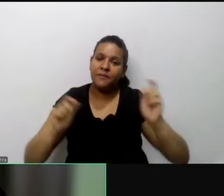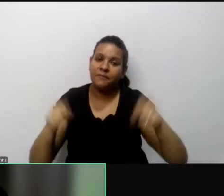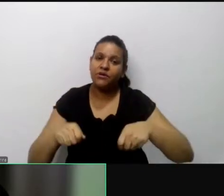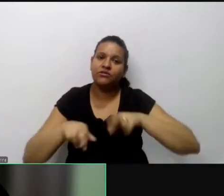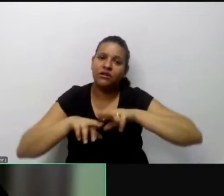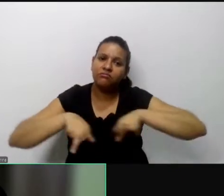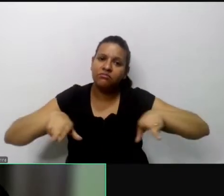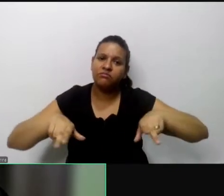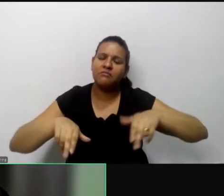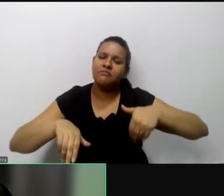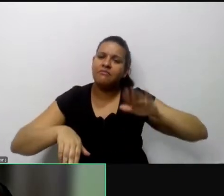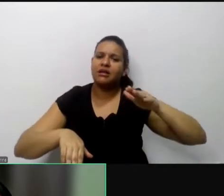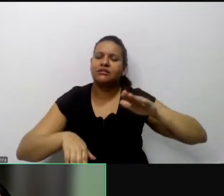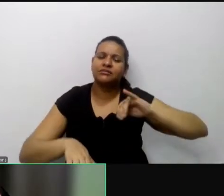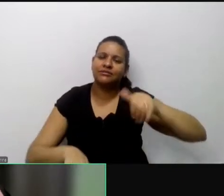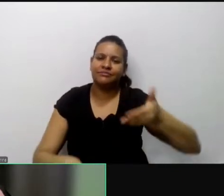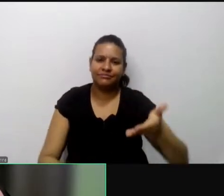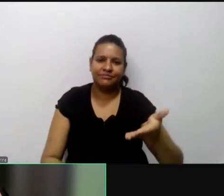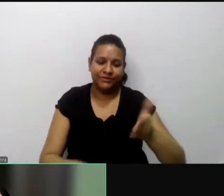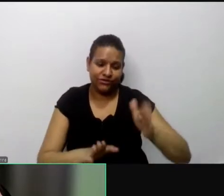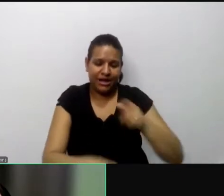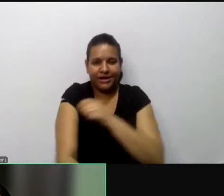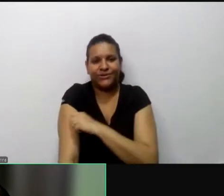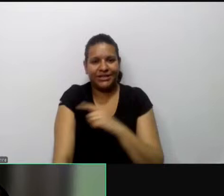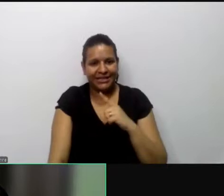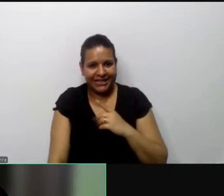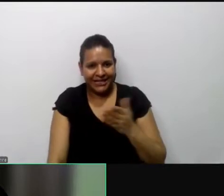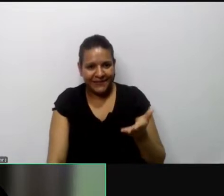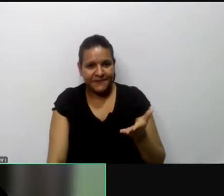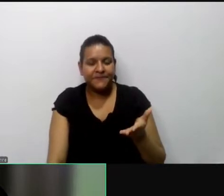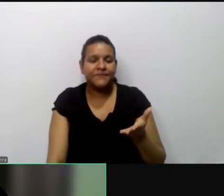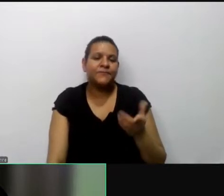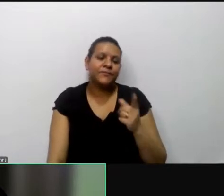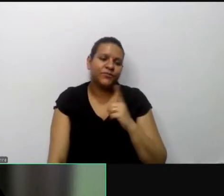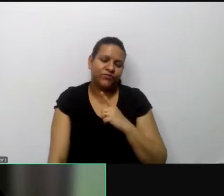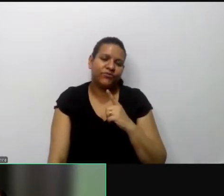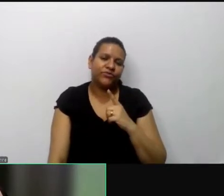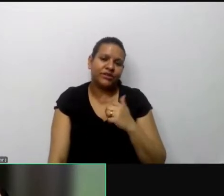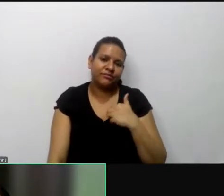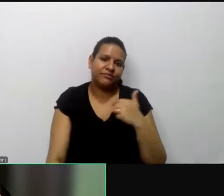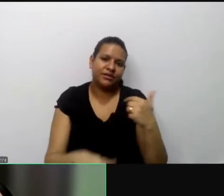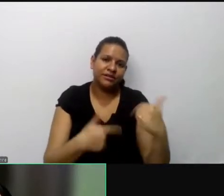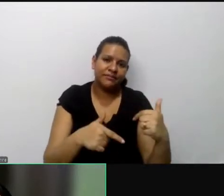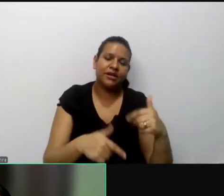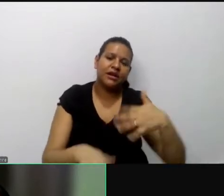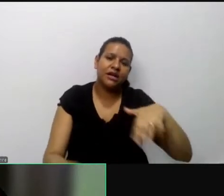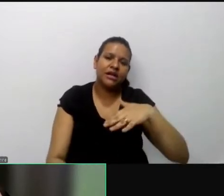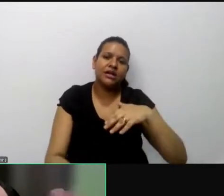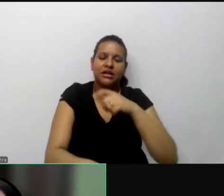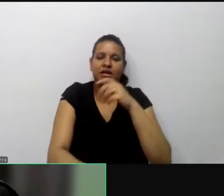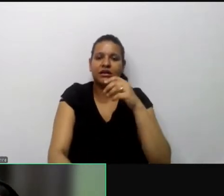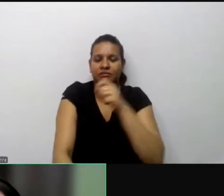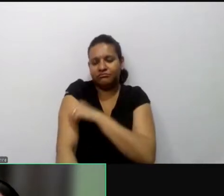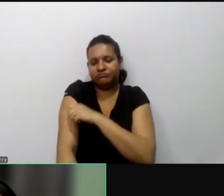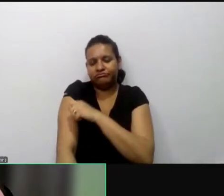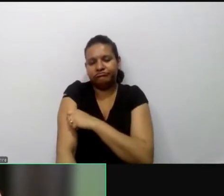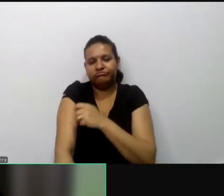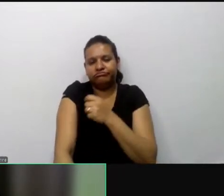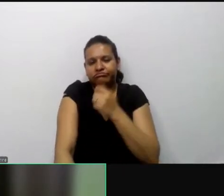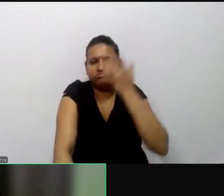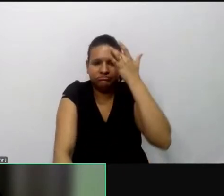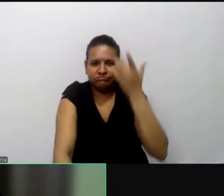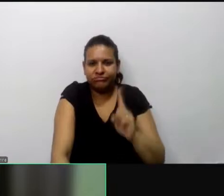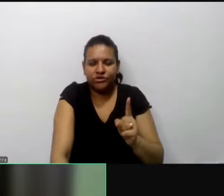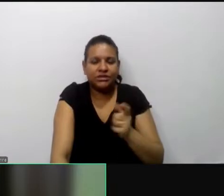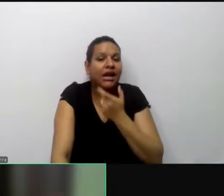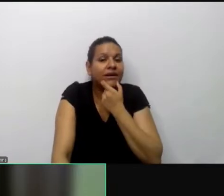repertório que, na verdade, ele já tem, né? Quando eu trabalho com estudantes que não têm o conhecimento conhecimento prévio de língua inglesa ou acham que não tem, eu